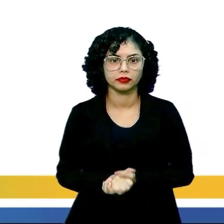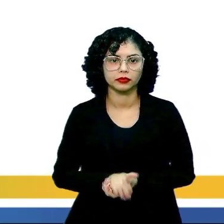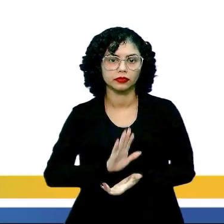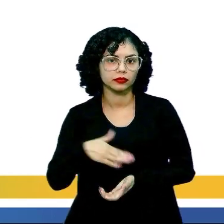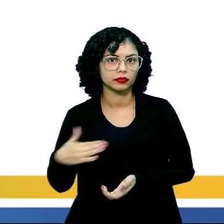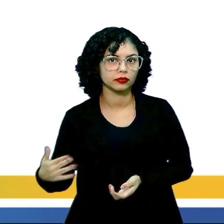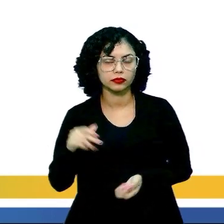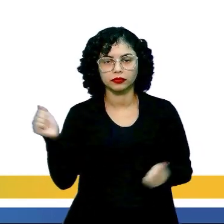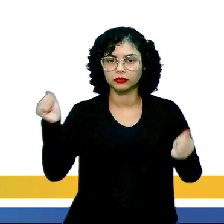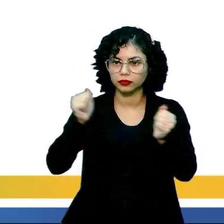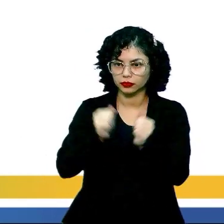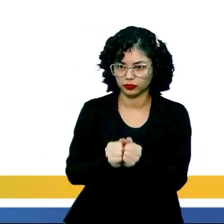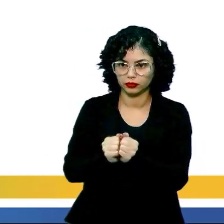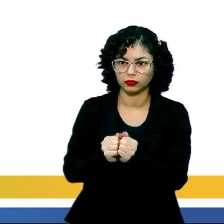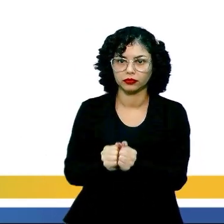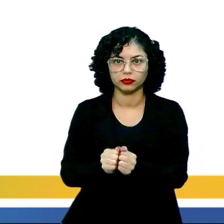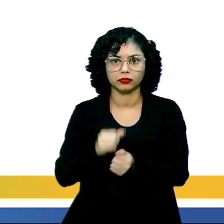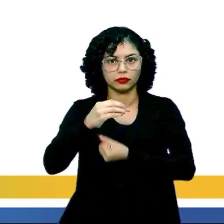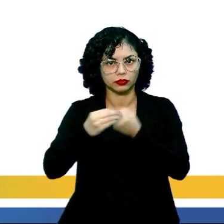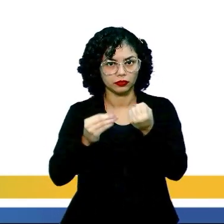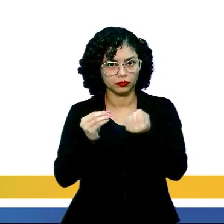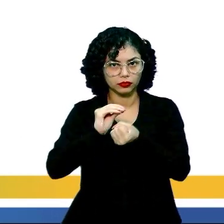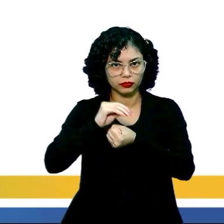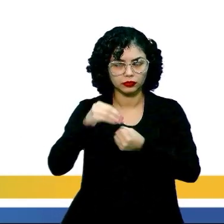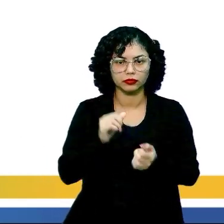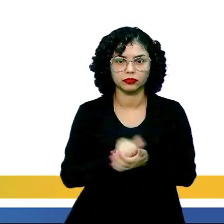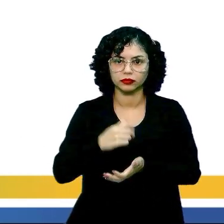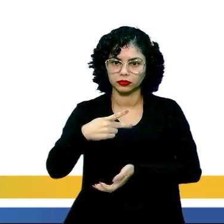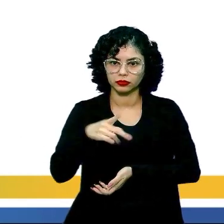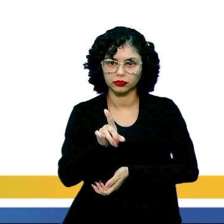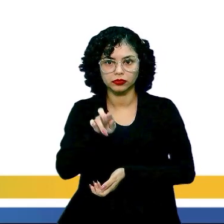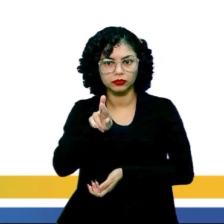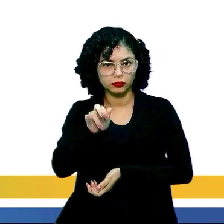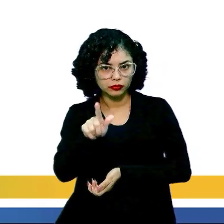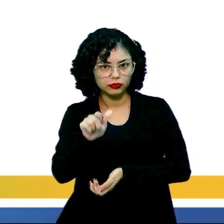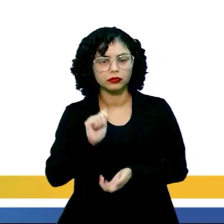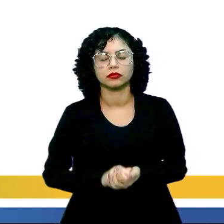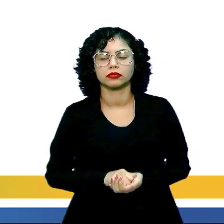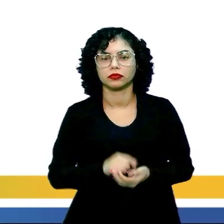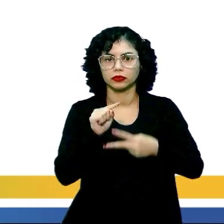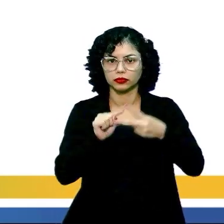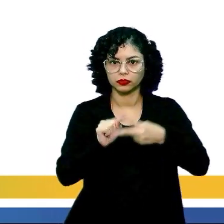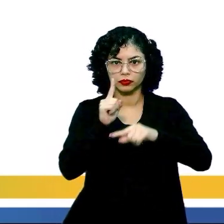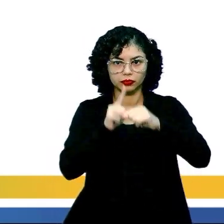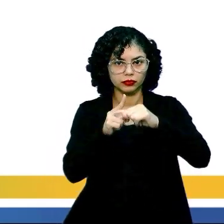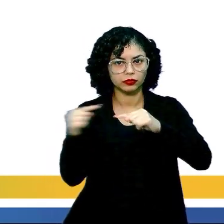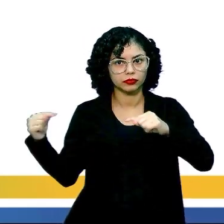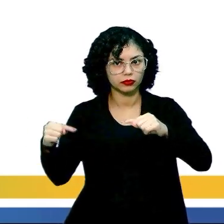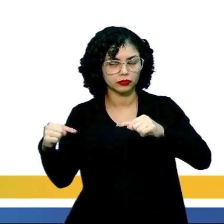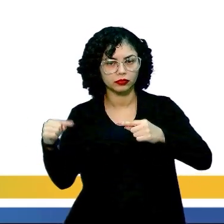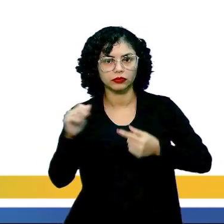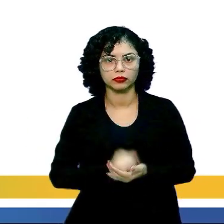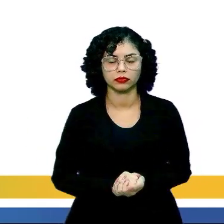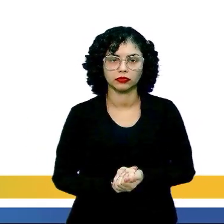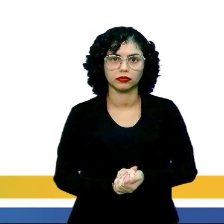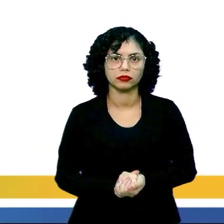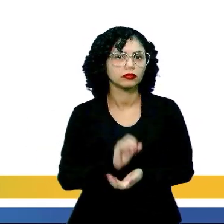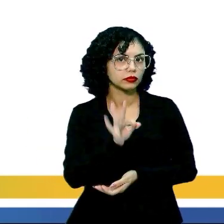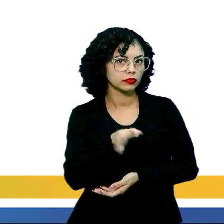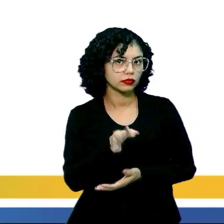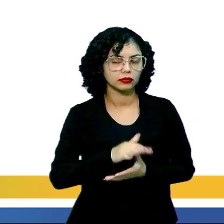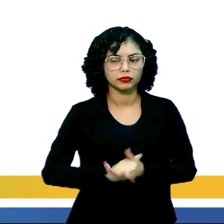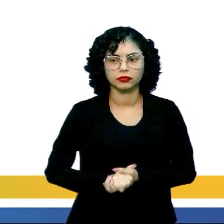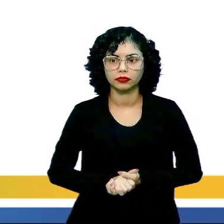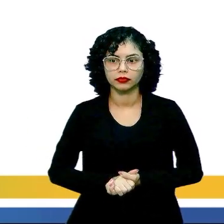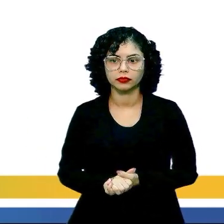quando você une uma molécula polar, você vai ter dois polos, um lado positivo e um lado negativo,